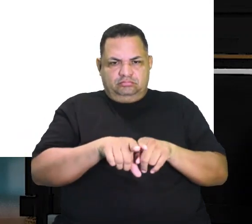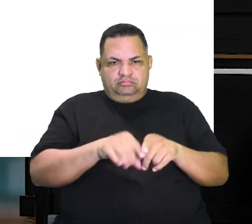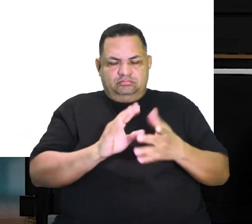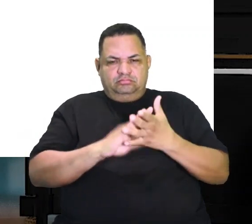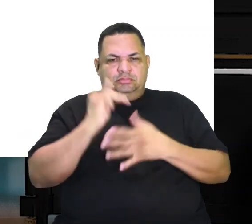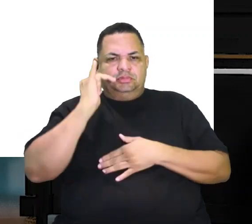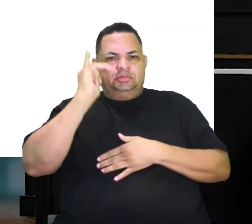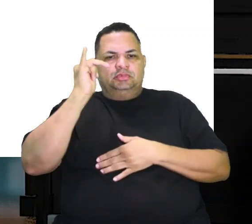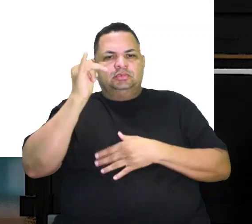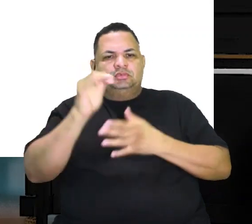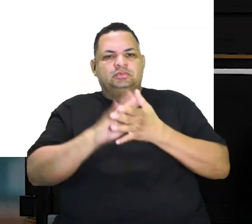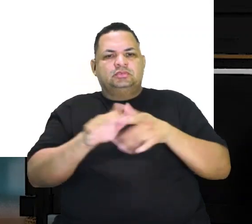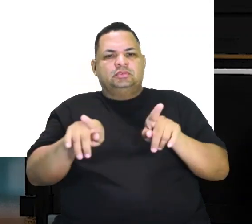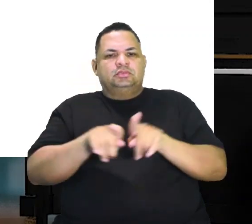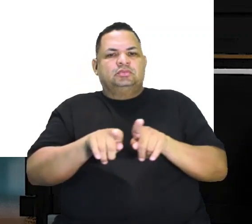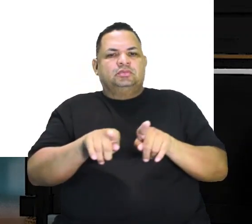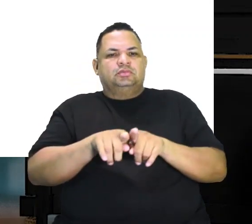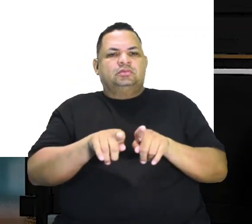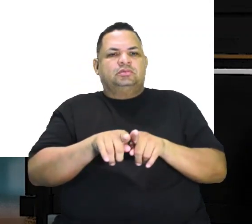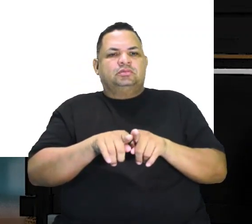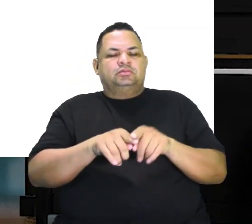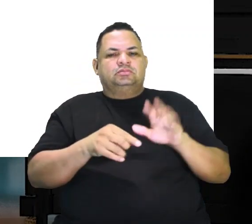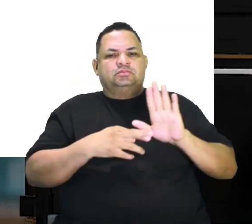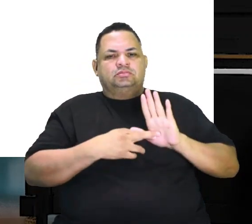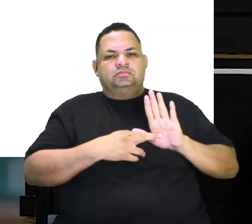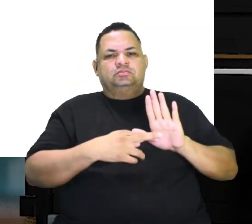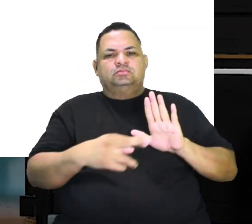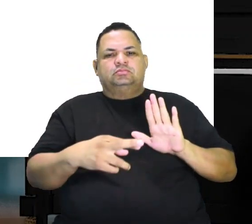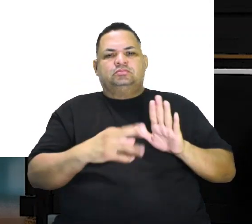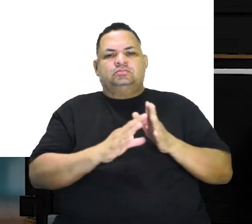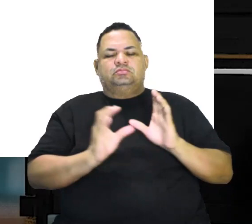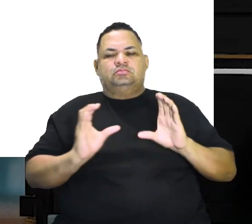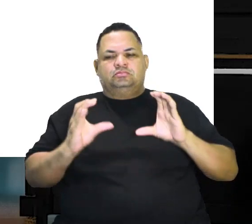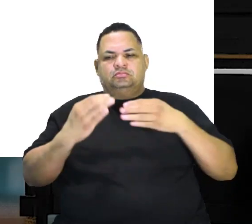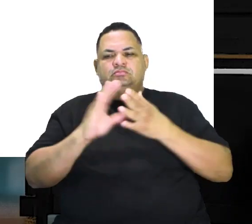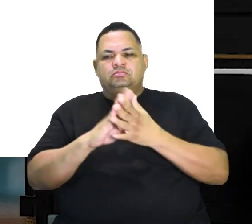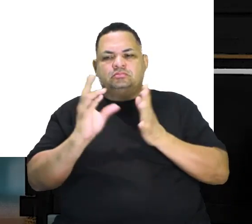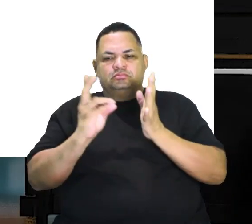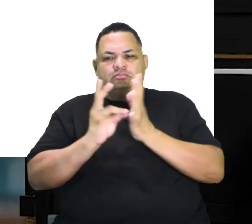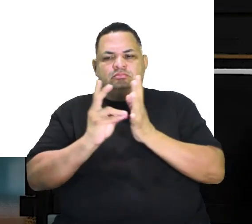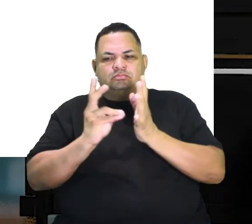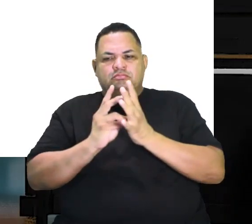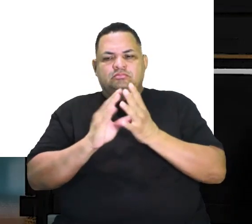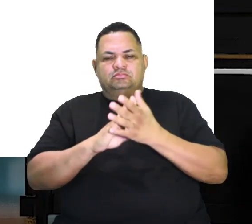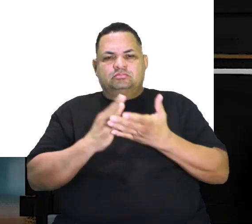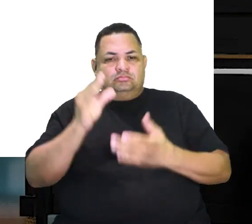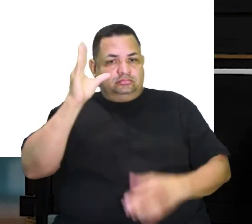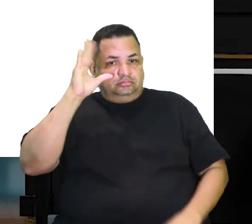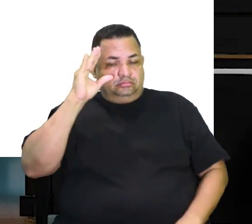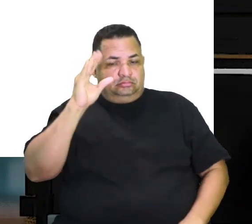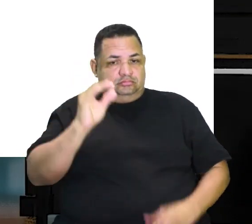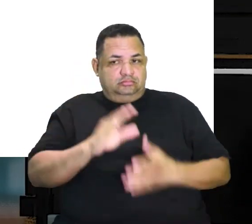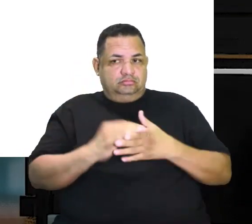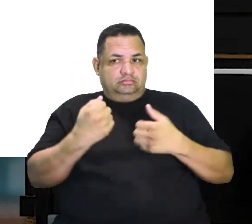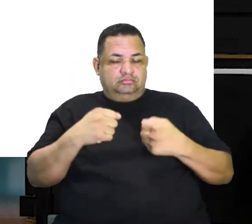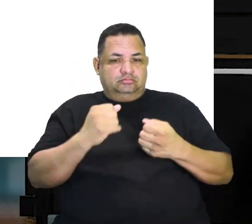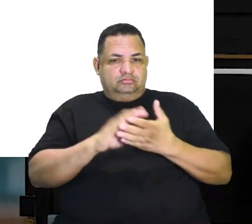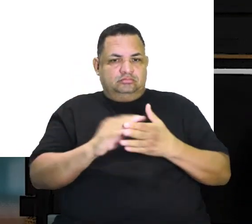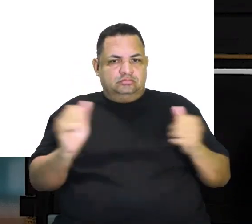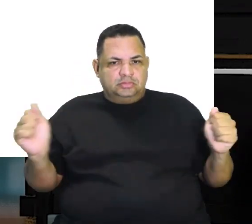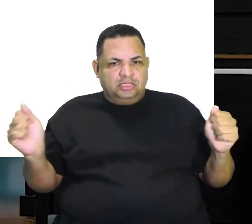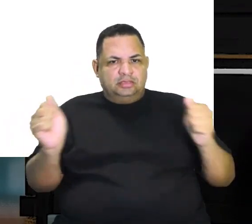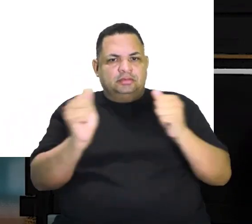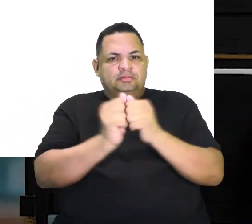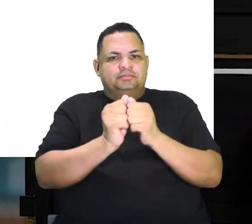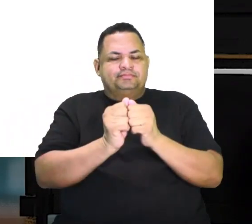apresentações de danças, também relatos, né, de alguns representantes lá do grupo. E isso é